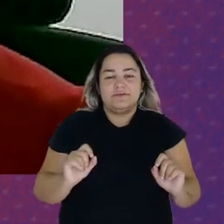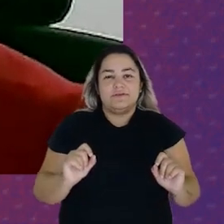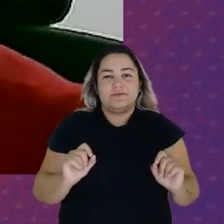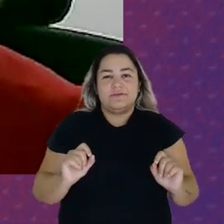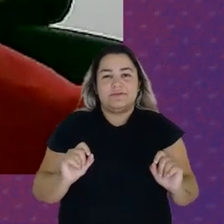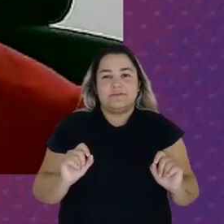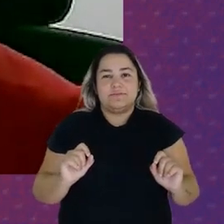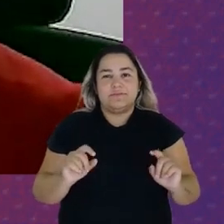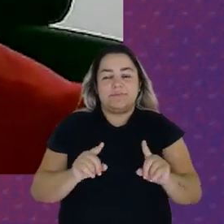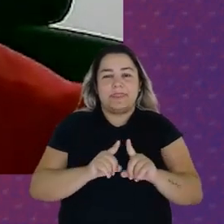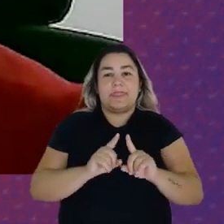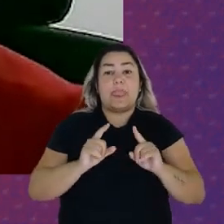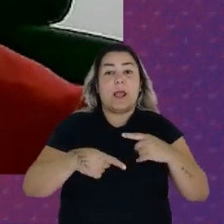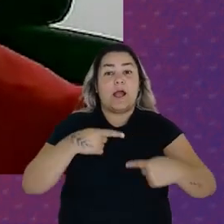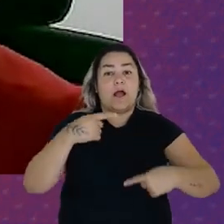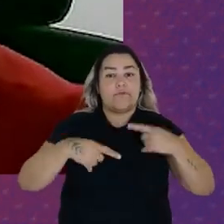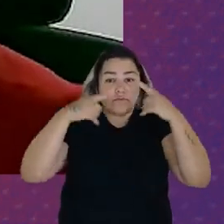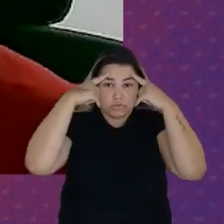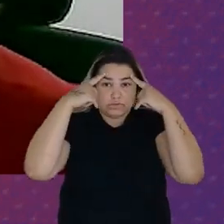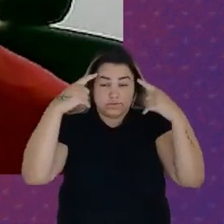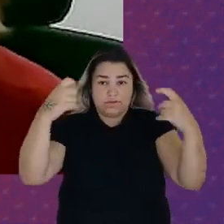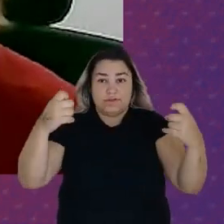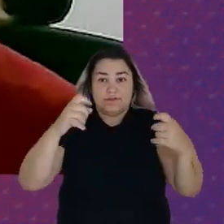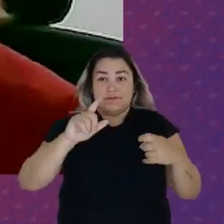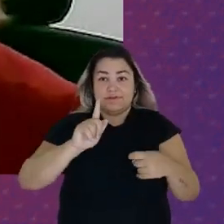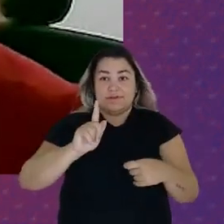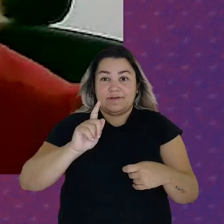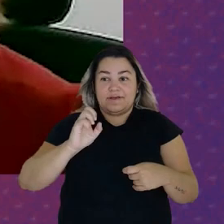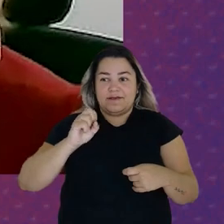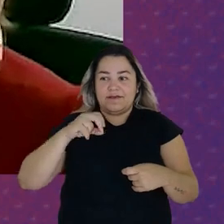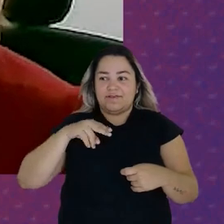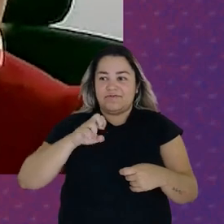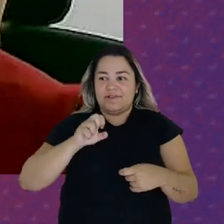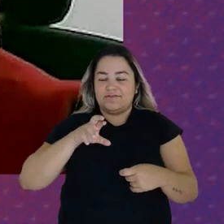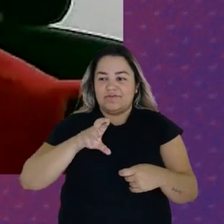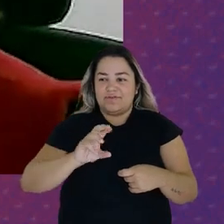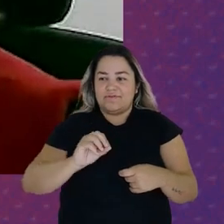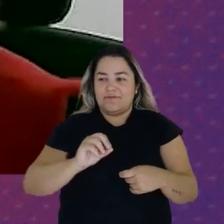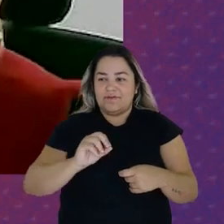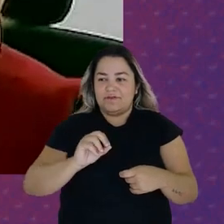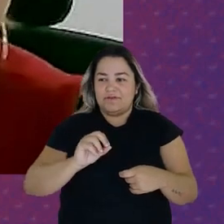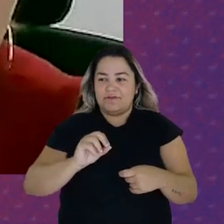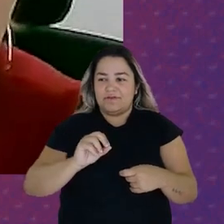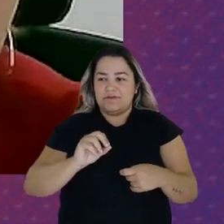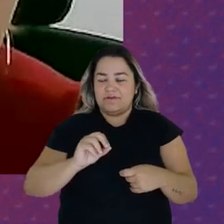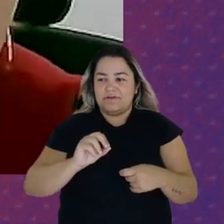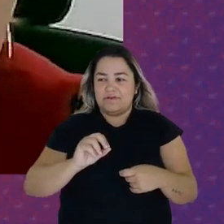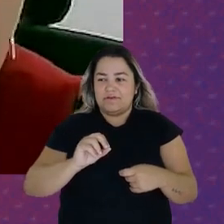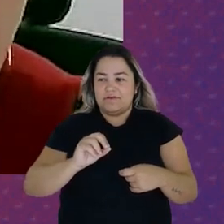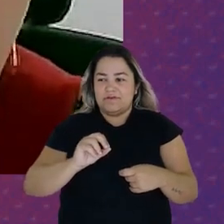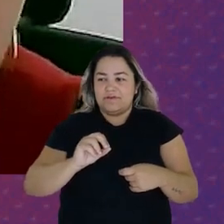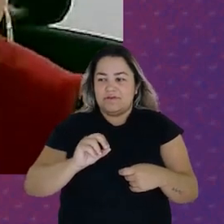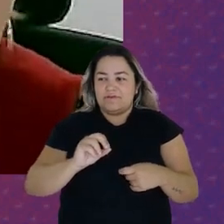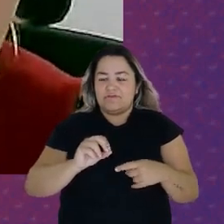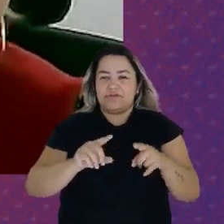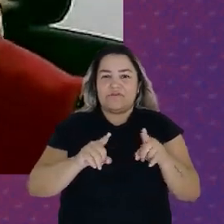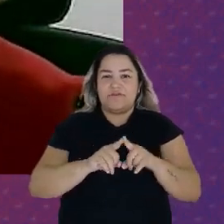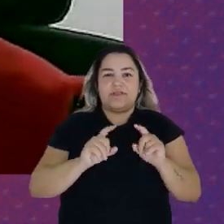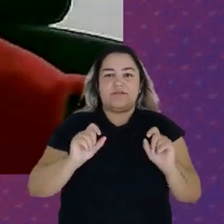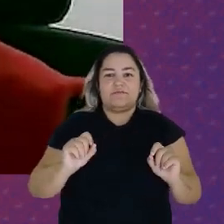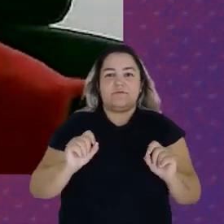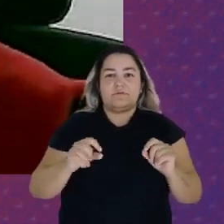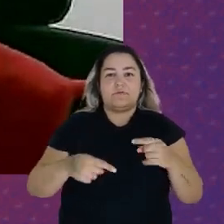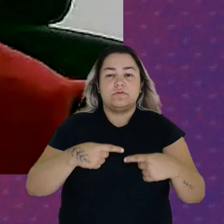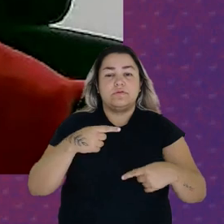violência política de gênero para as nossas parlamentares, praticadas contra as nossas parlamentares, contra mim e